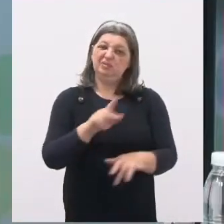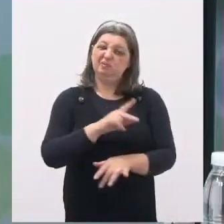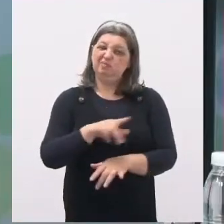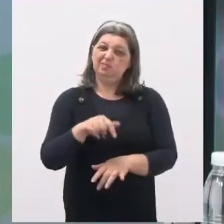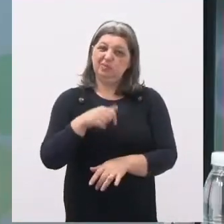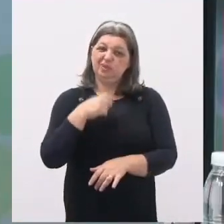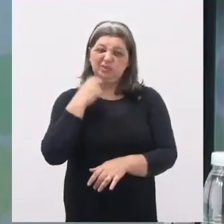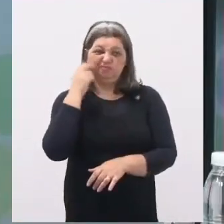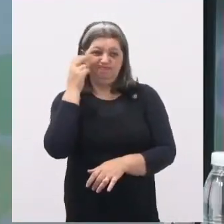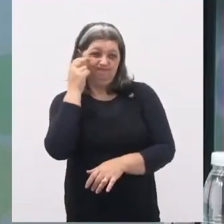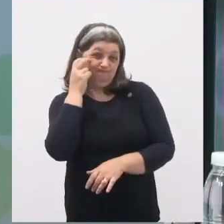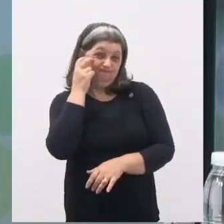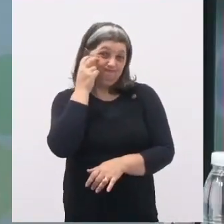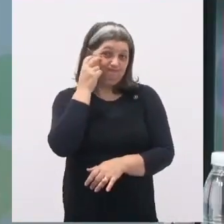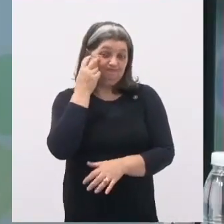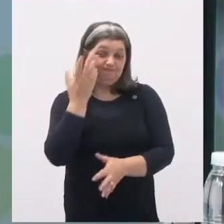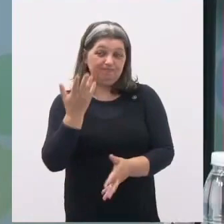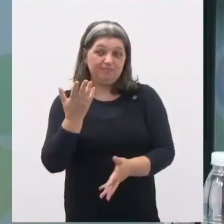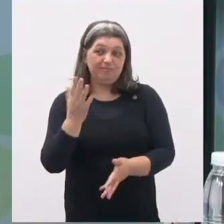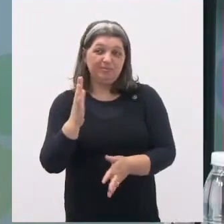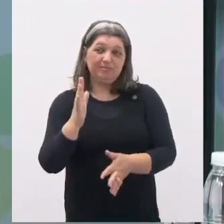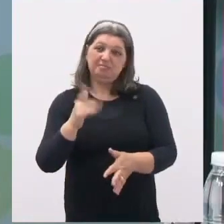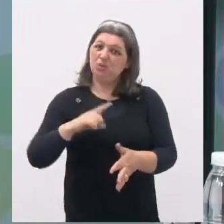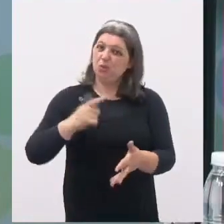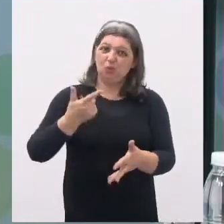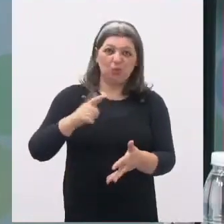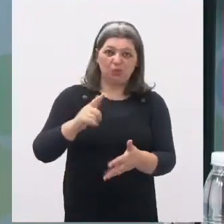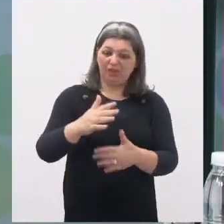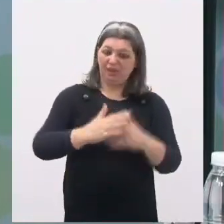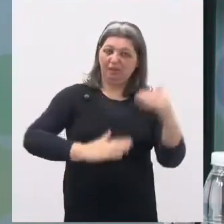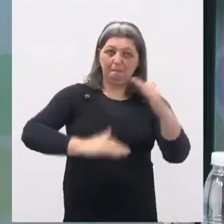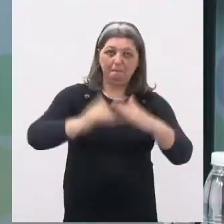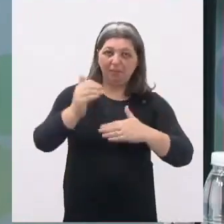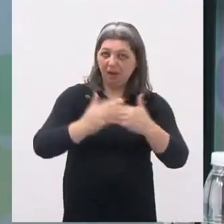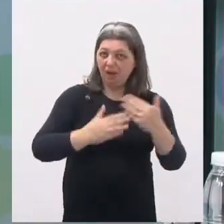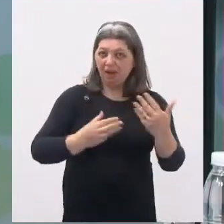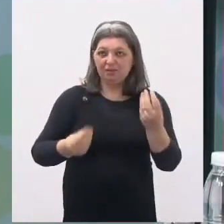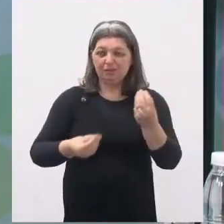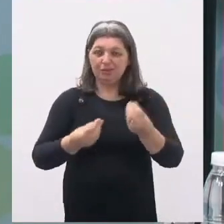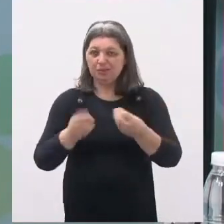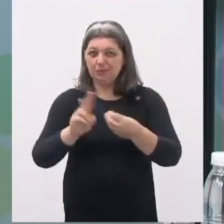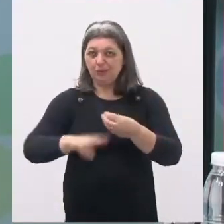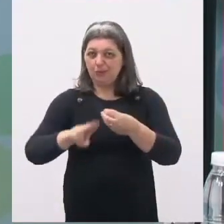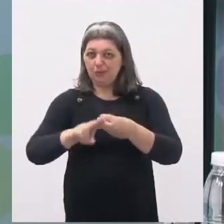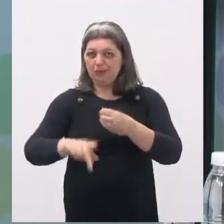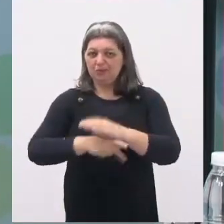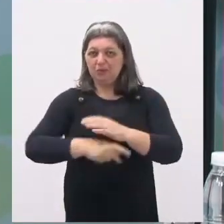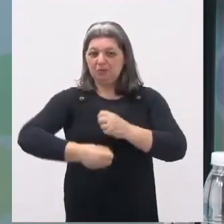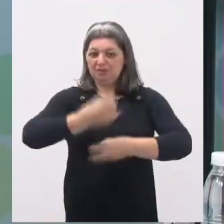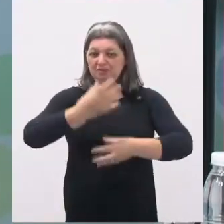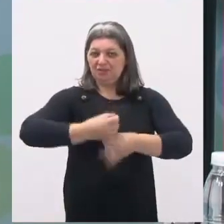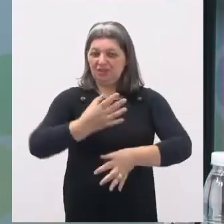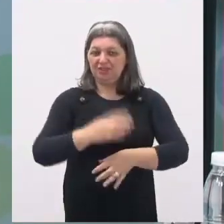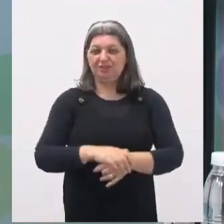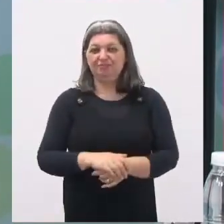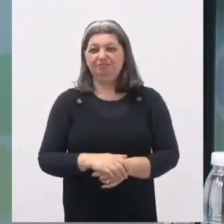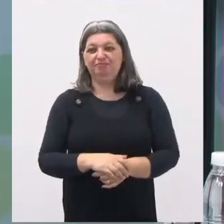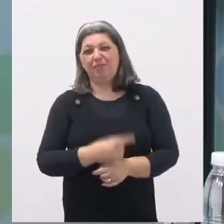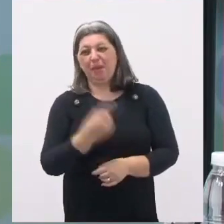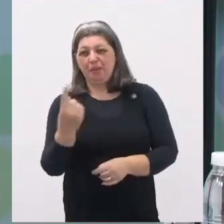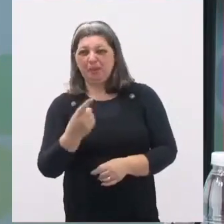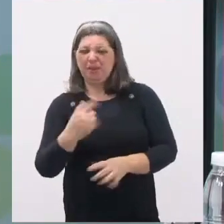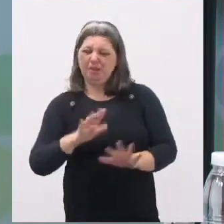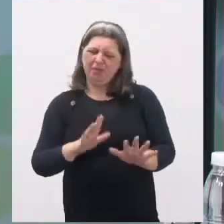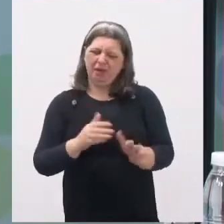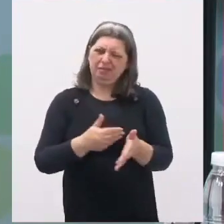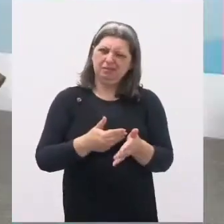ainda, né? Eles não têm a prática das transmissões. Então, como é a primeira, eles ainda estão um pouquinho tímidos.